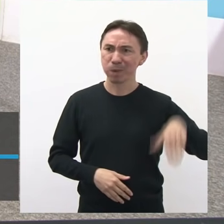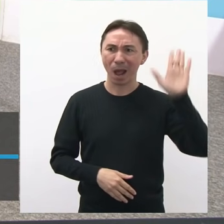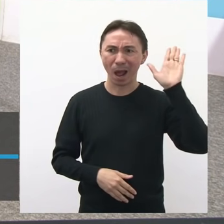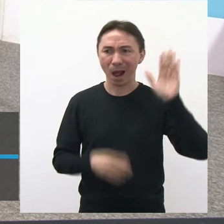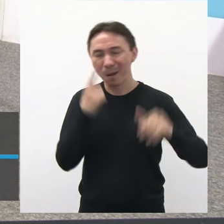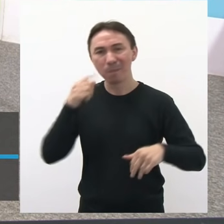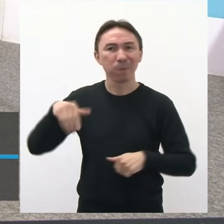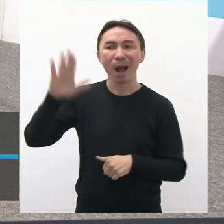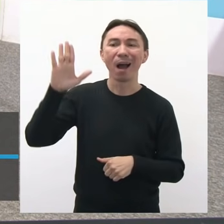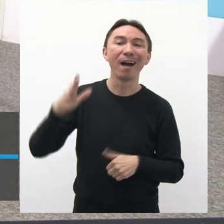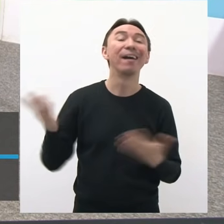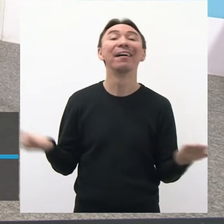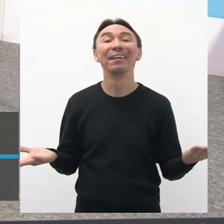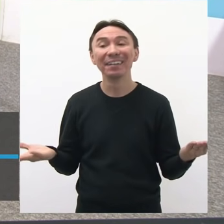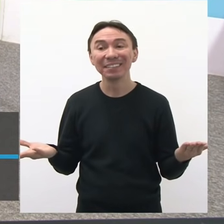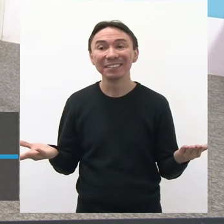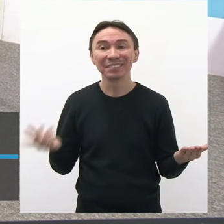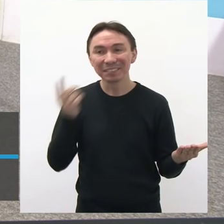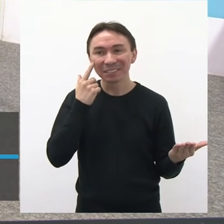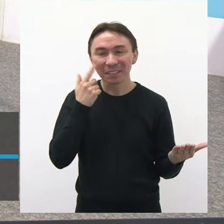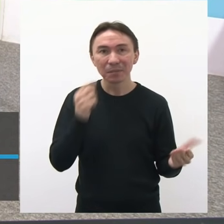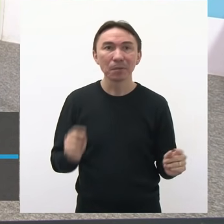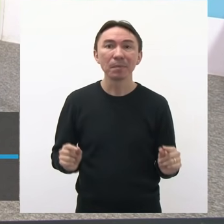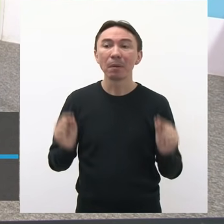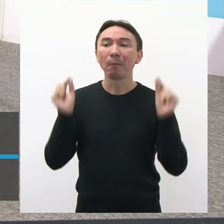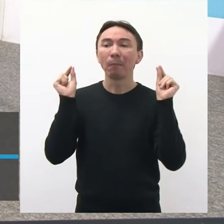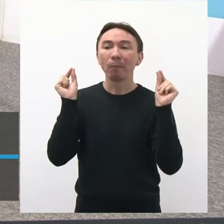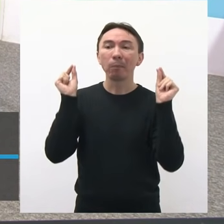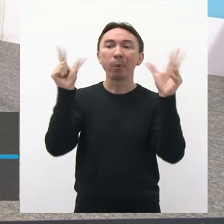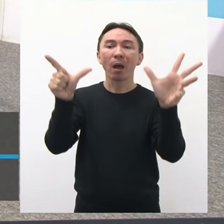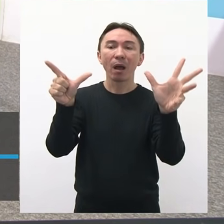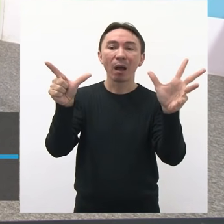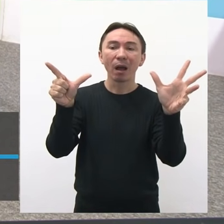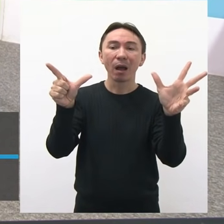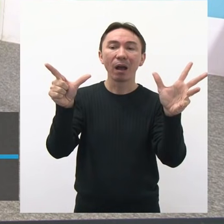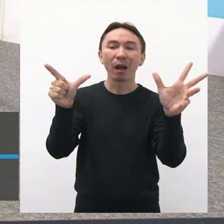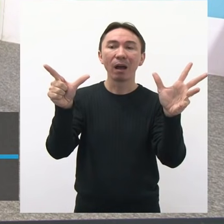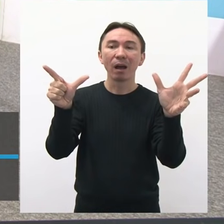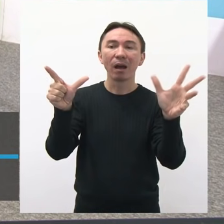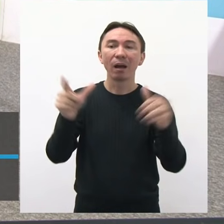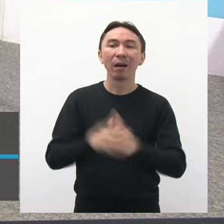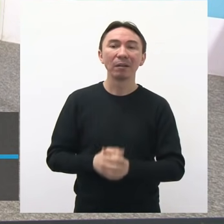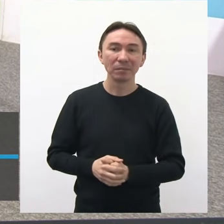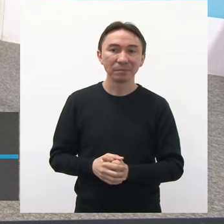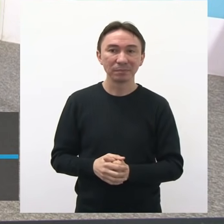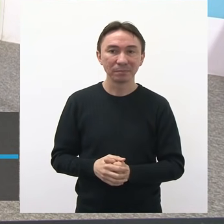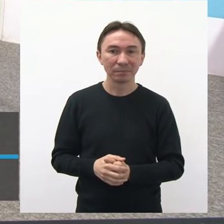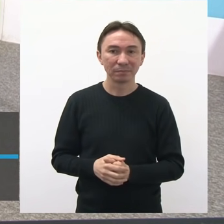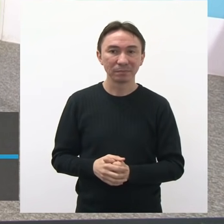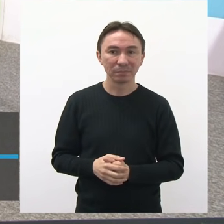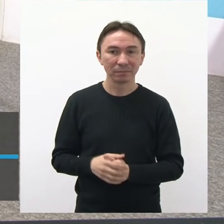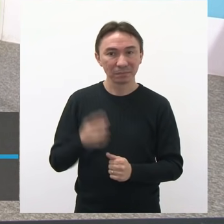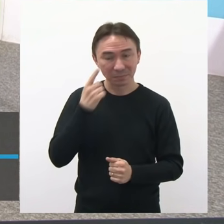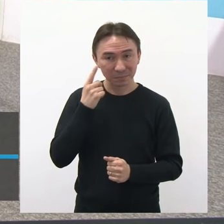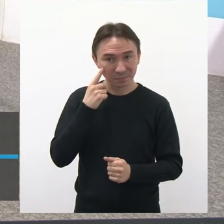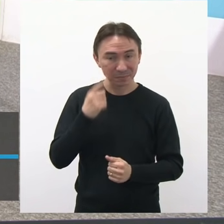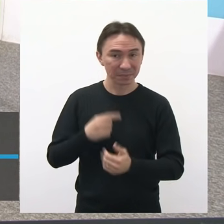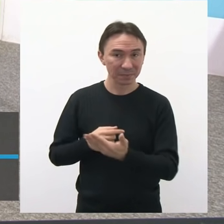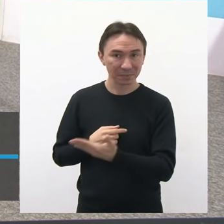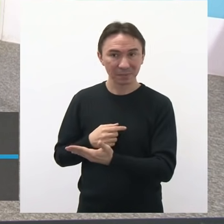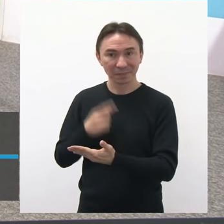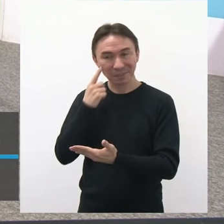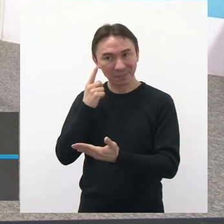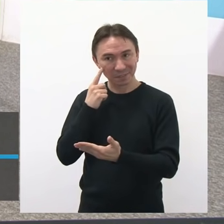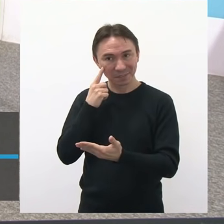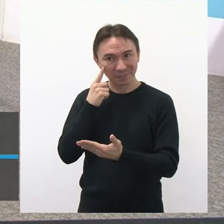Então, se a gente jogasse aqui, vamos tentar jogar aqui. Ele não caiu. Ah, oh, vocês não viram, mas o avião do professor Anderson